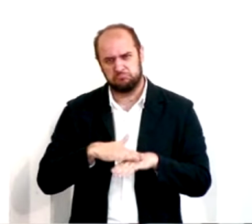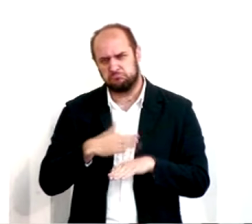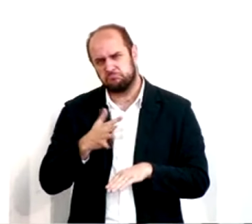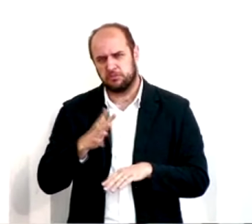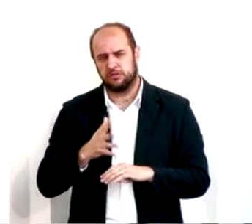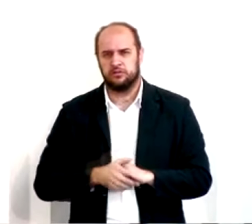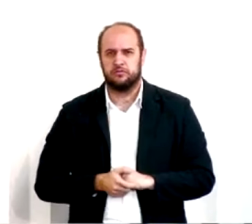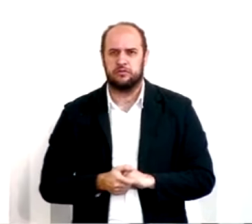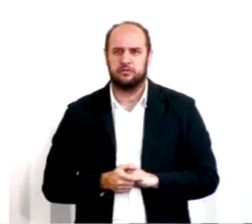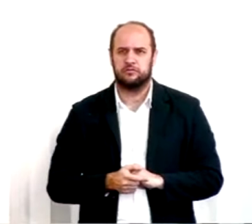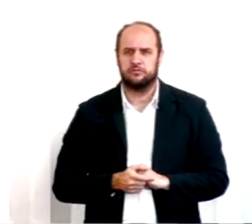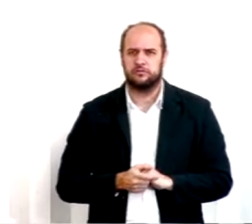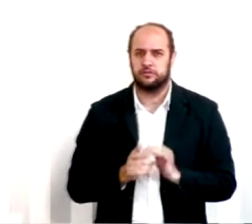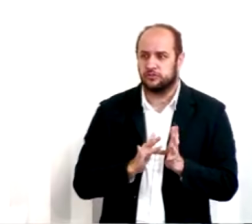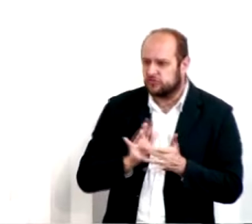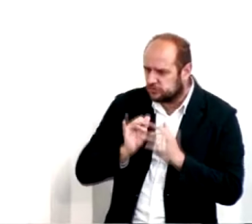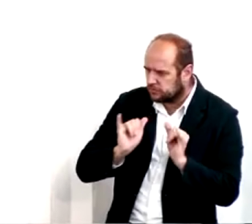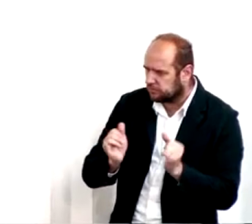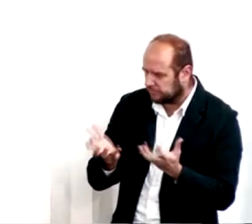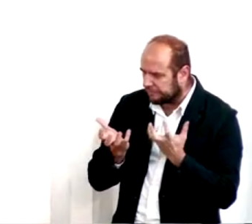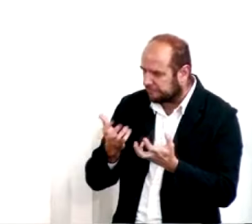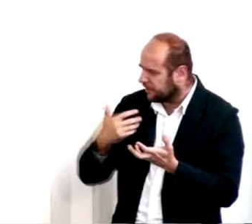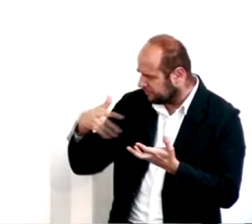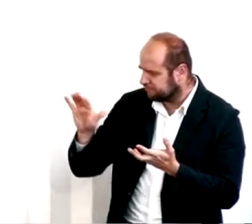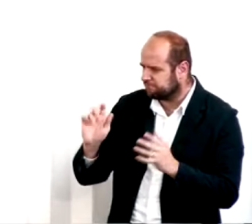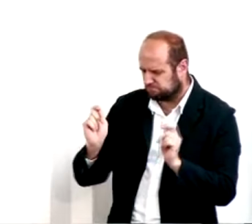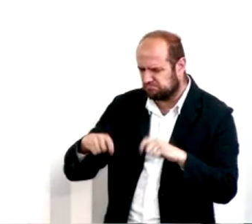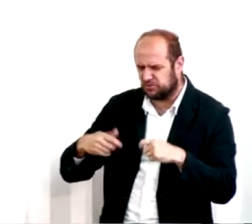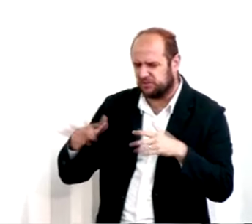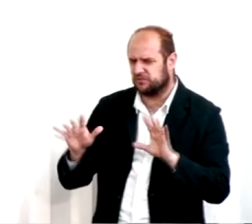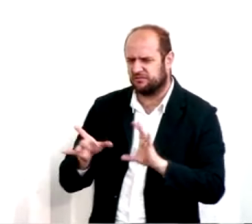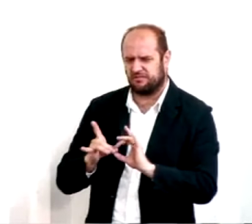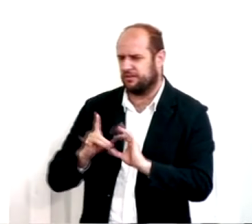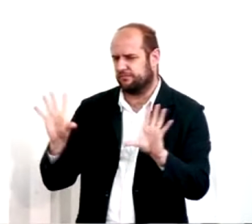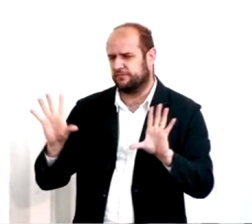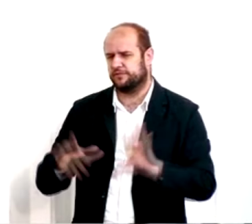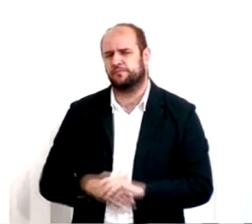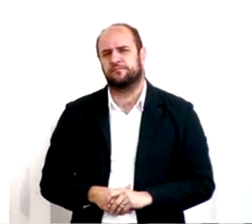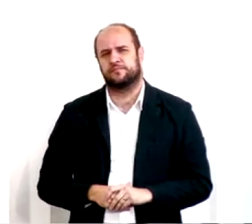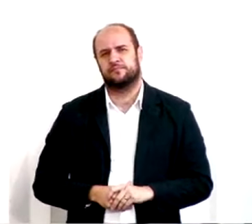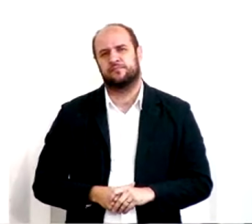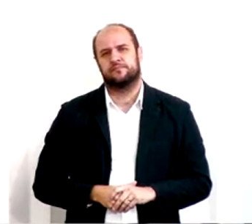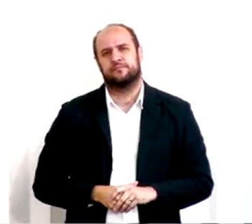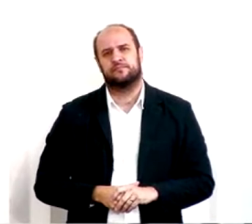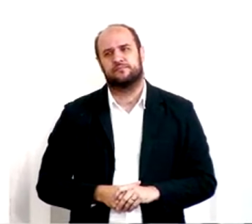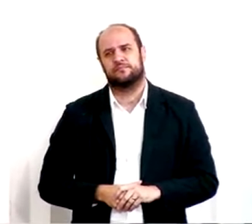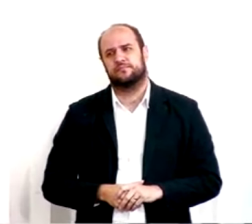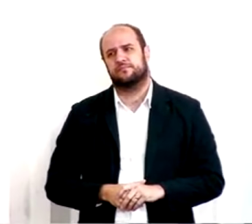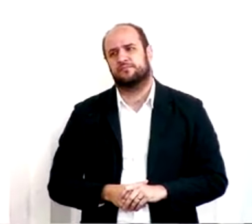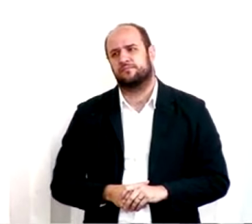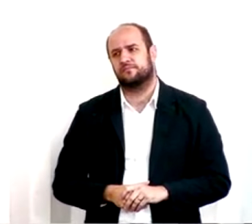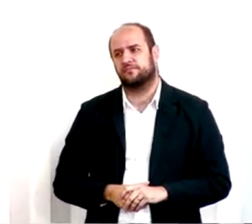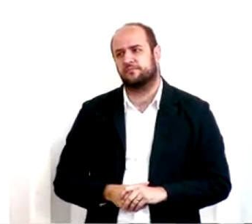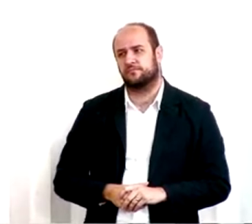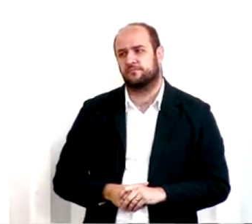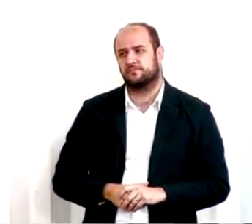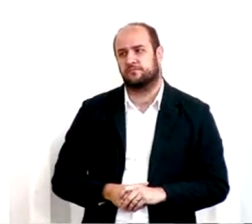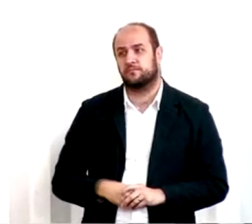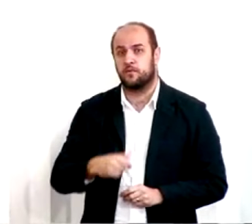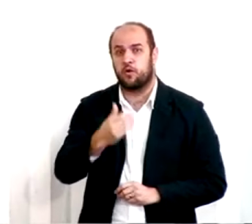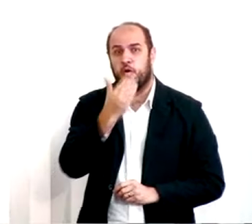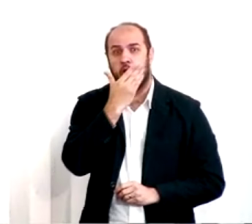e ele disse vocês também não querem ir vocês podem ir vocês estão livres é o